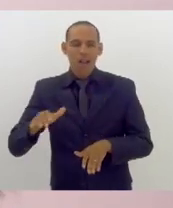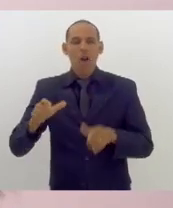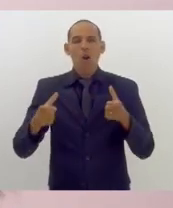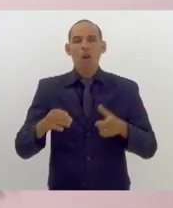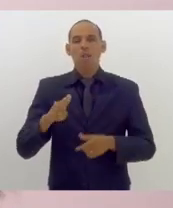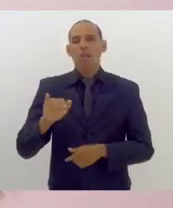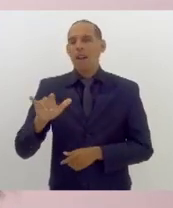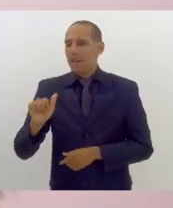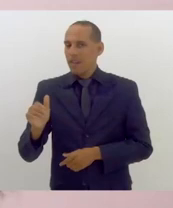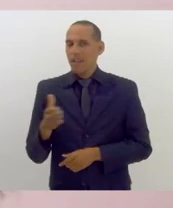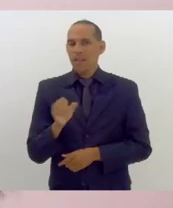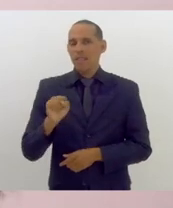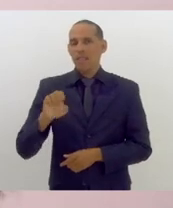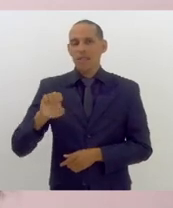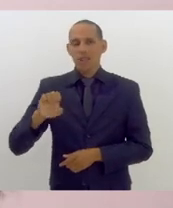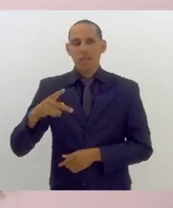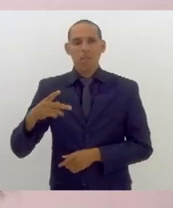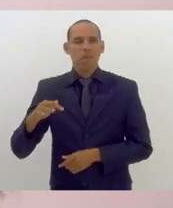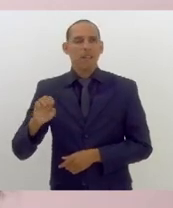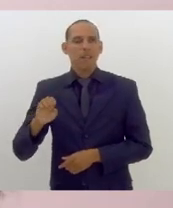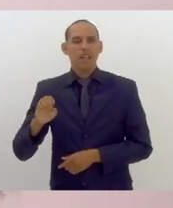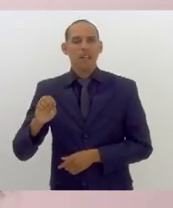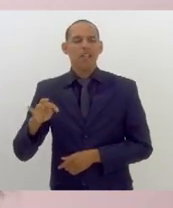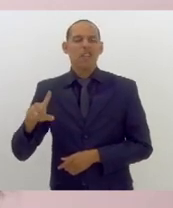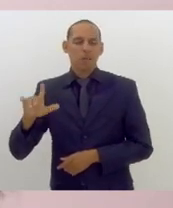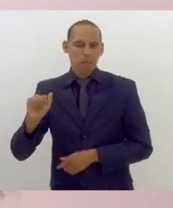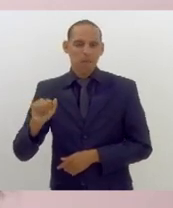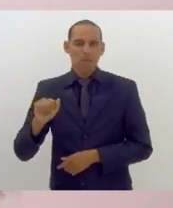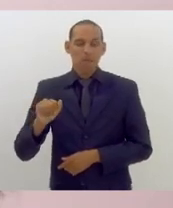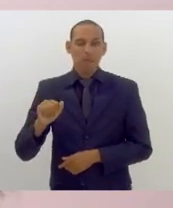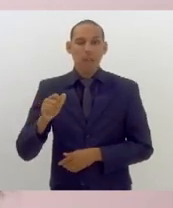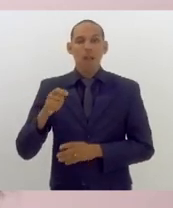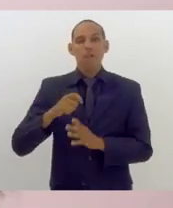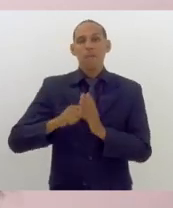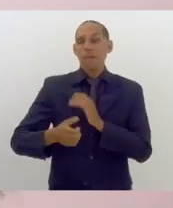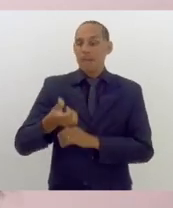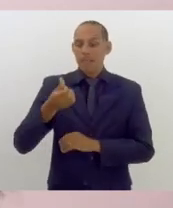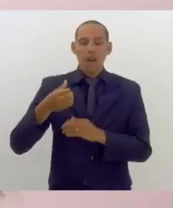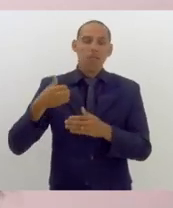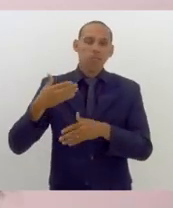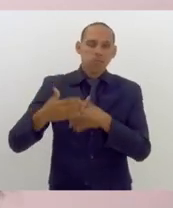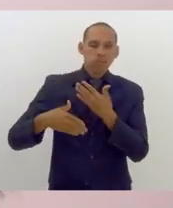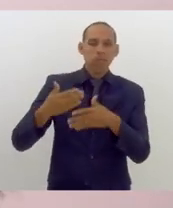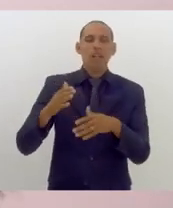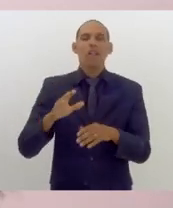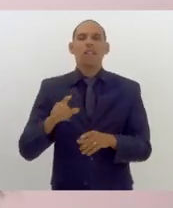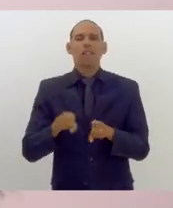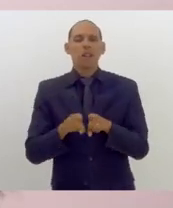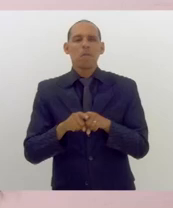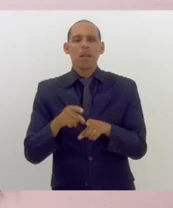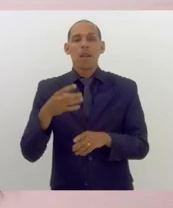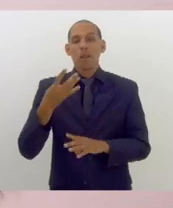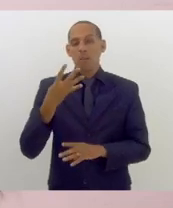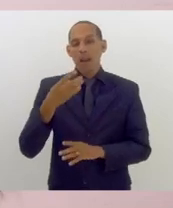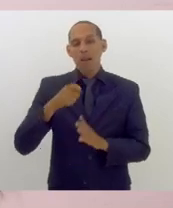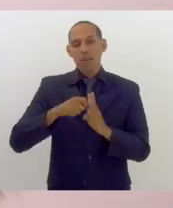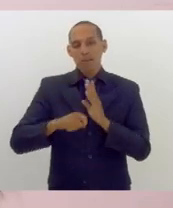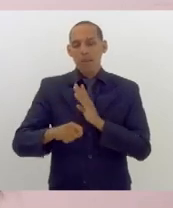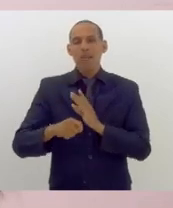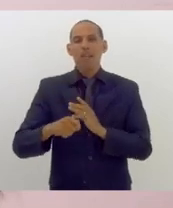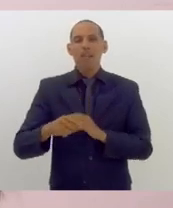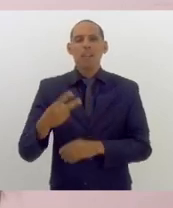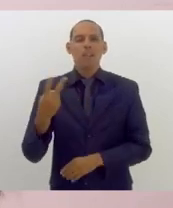da propositura da primeira ação civil pública e quase quatro meses da segunda ação civil